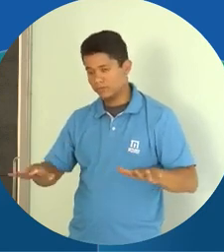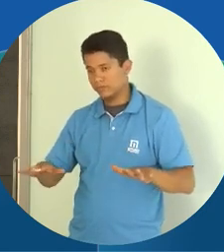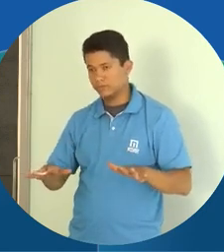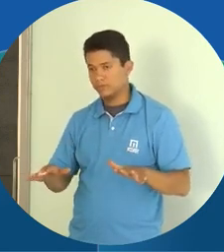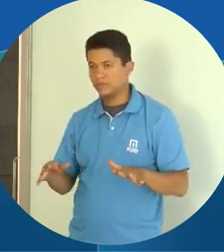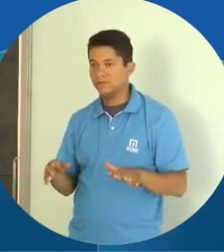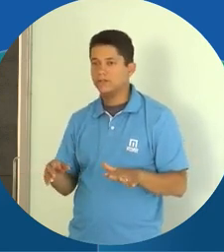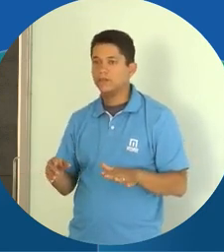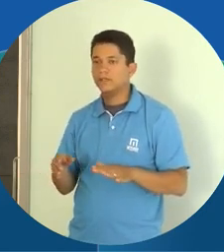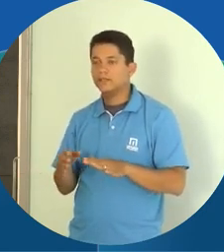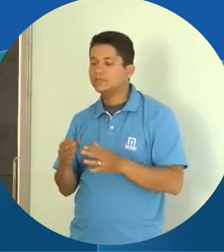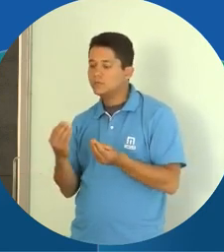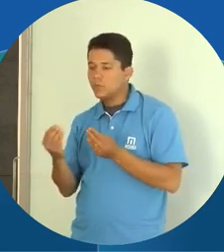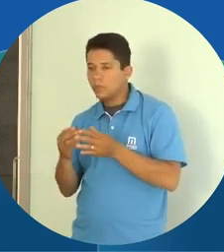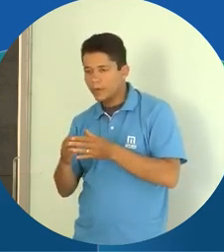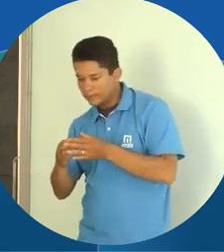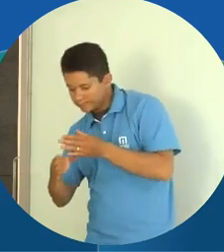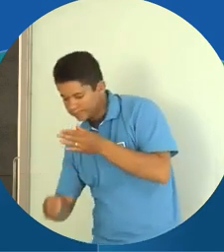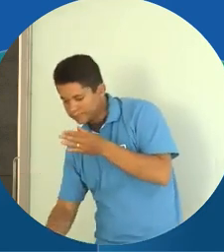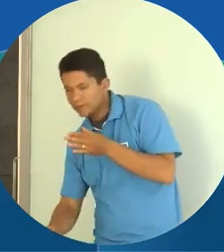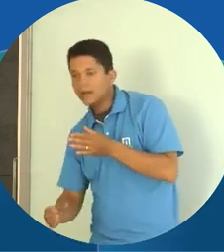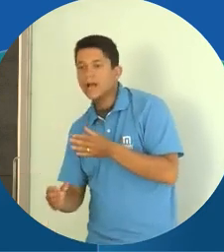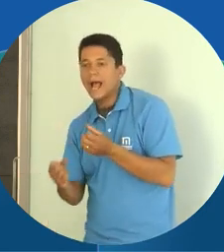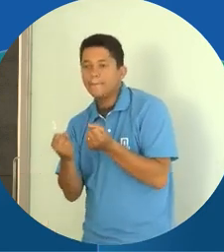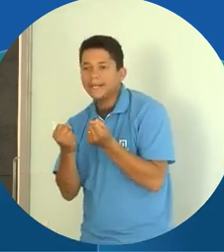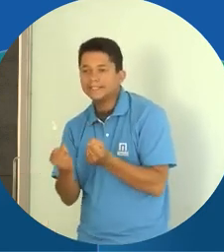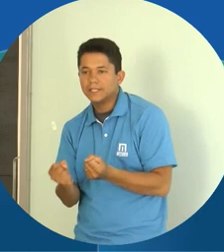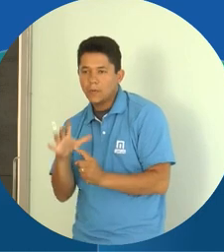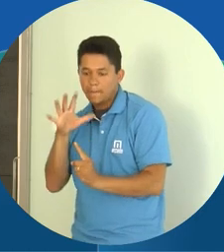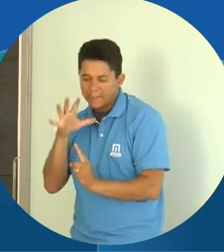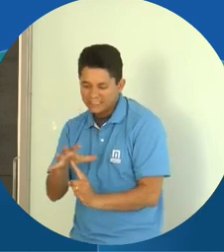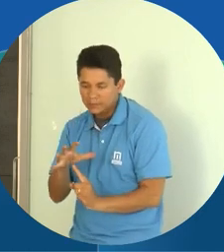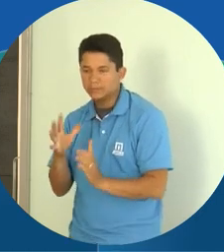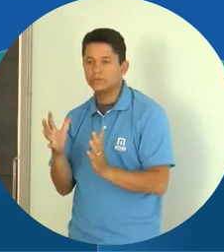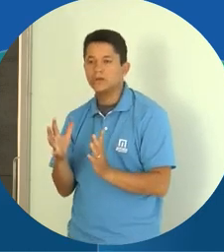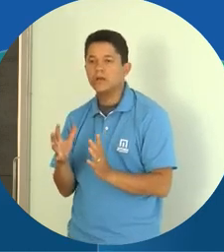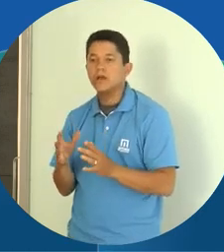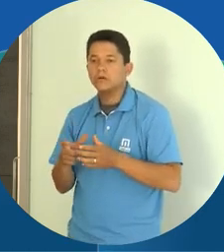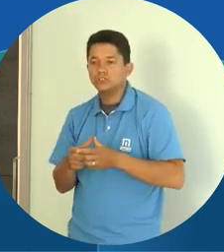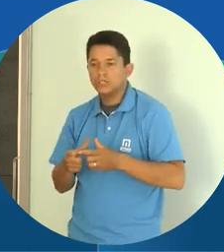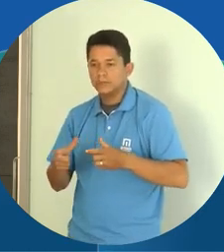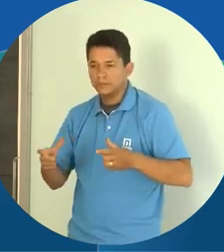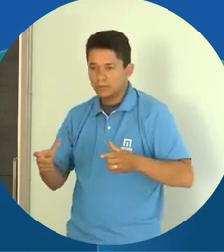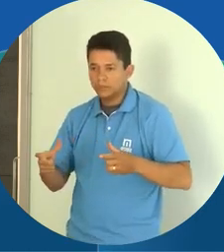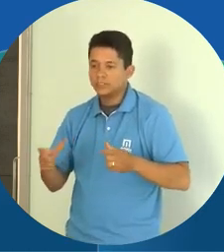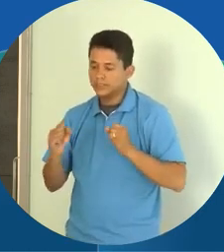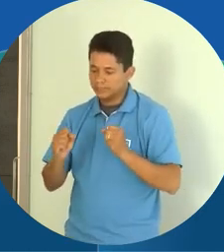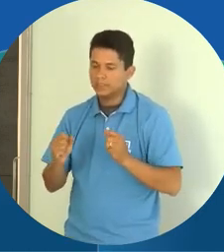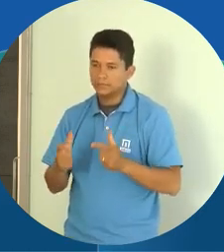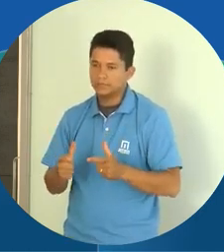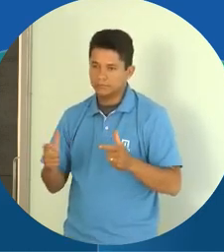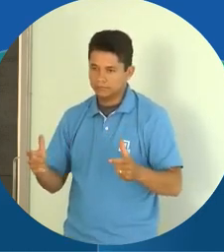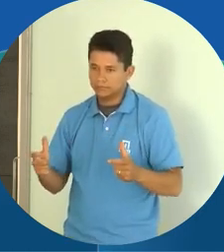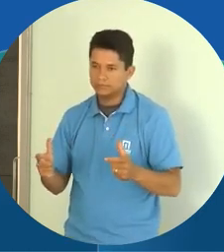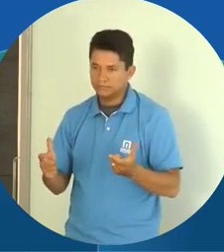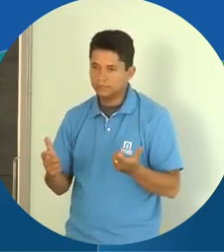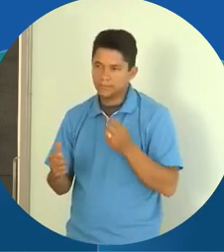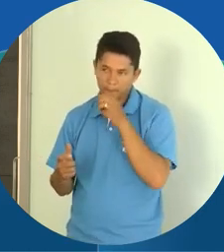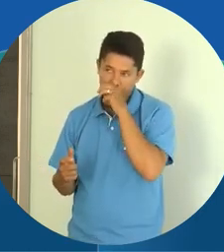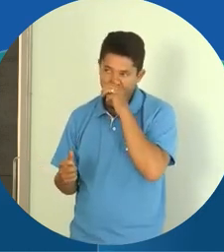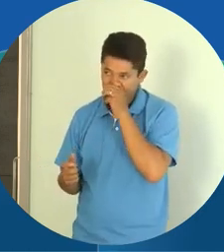da cauda, esse diâmetro pode crescer muito, ele cresce muito. Então,